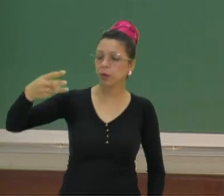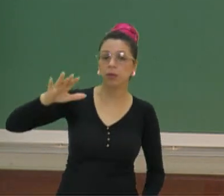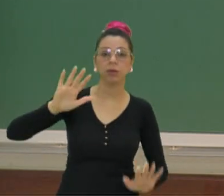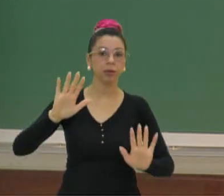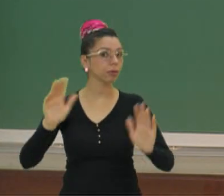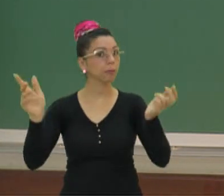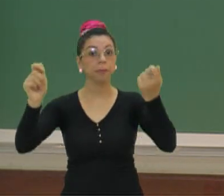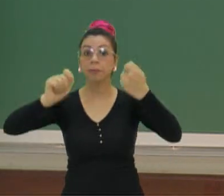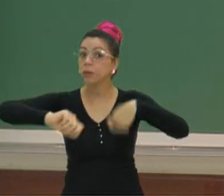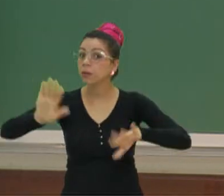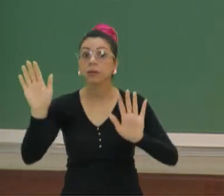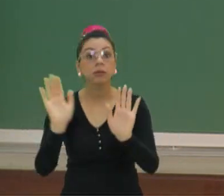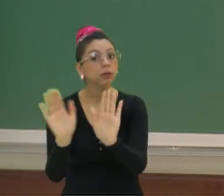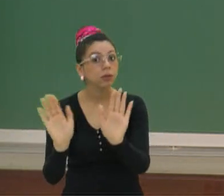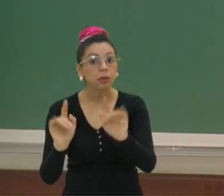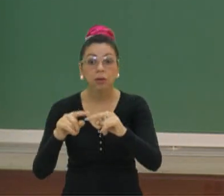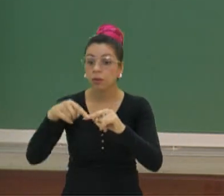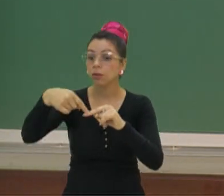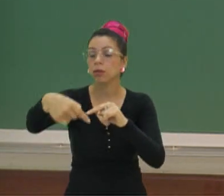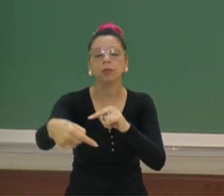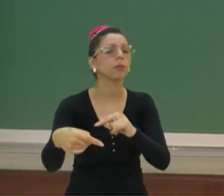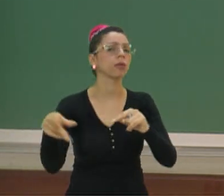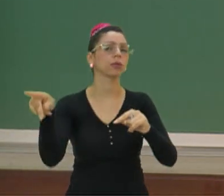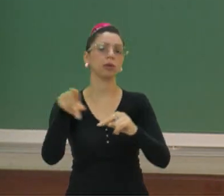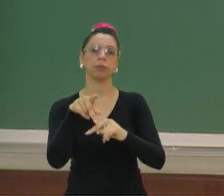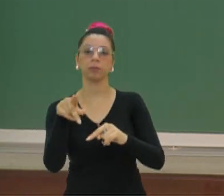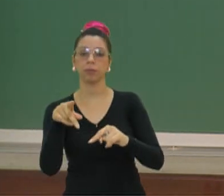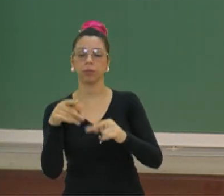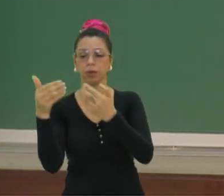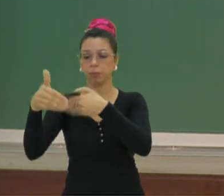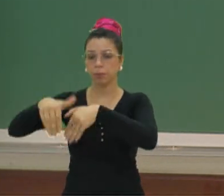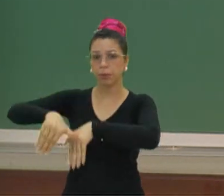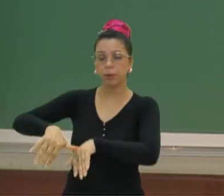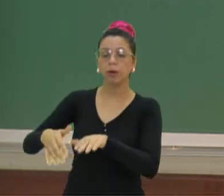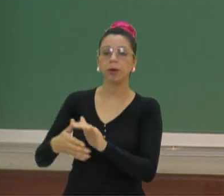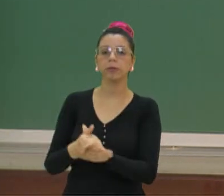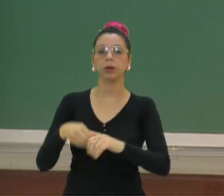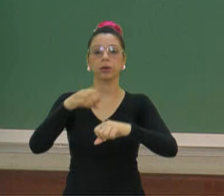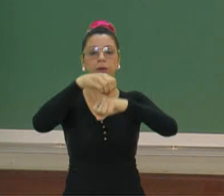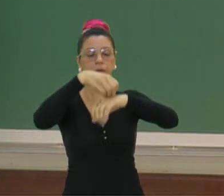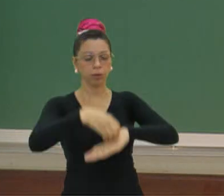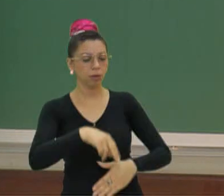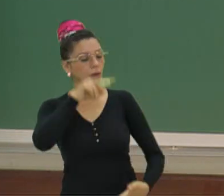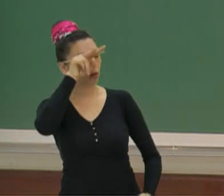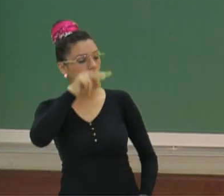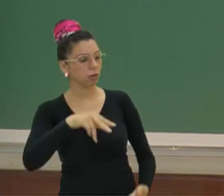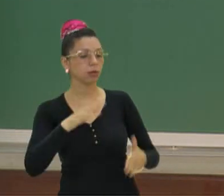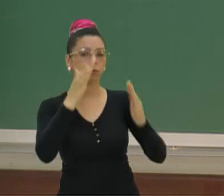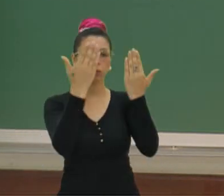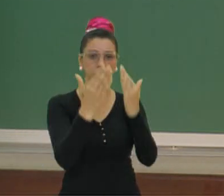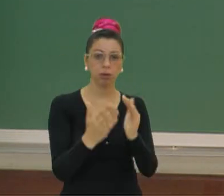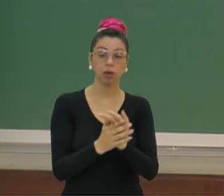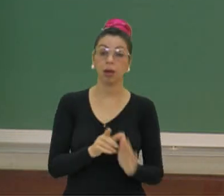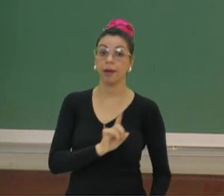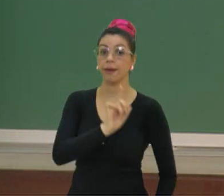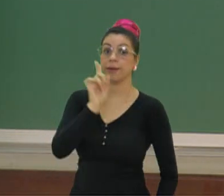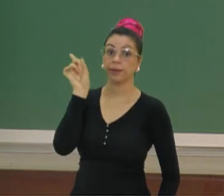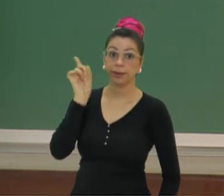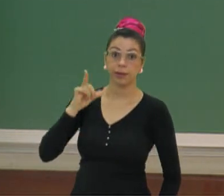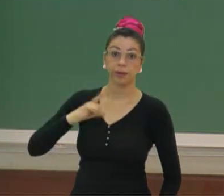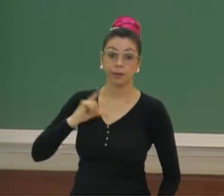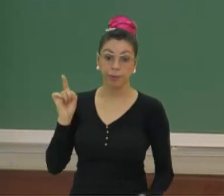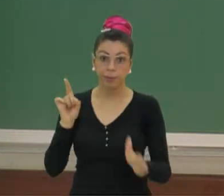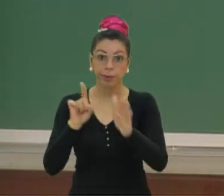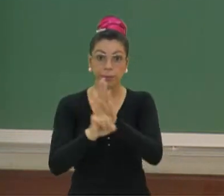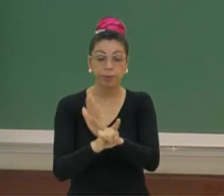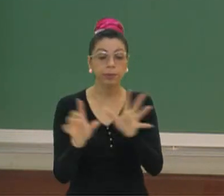Não é necessário. Isso aí depois da prova, em casa, você baixa a prova, lê com cuidado e analisa. Aqui você tem uma questão que